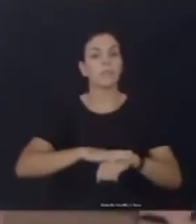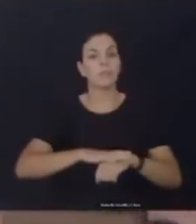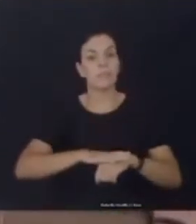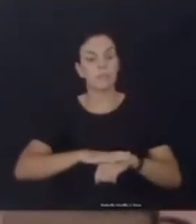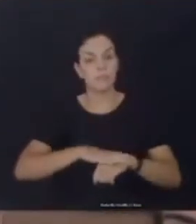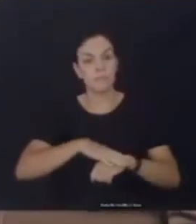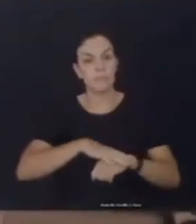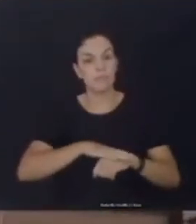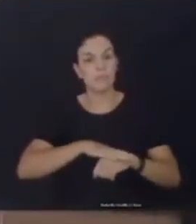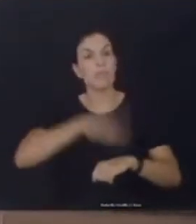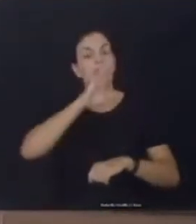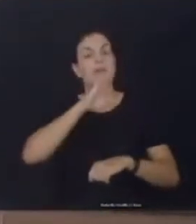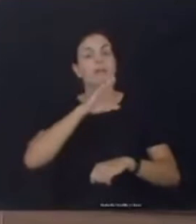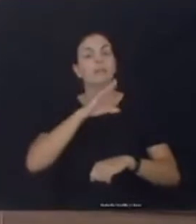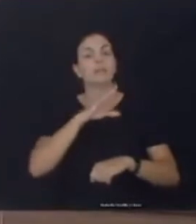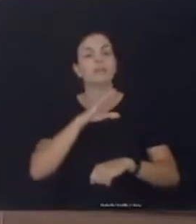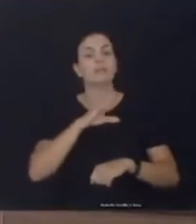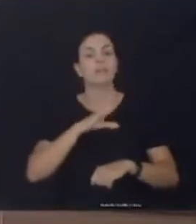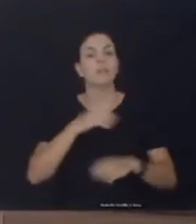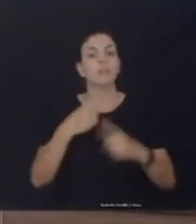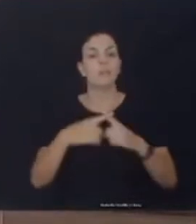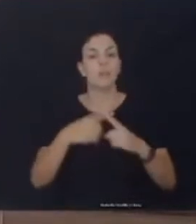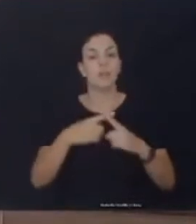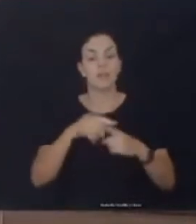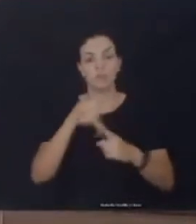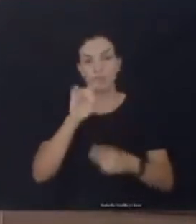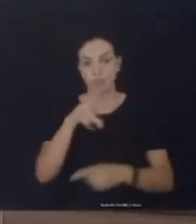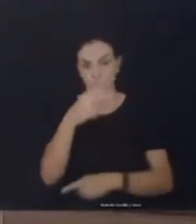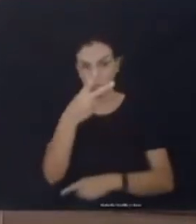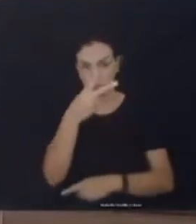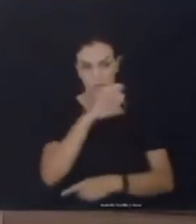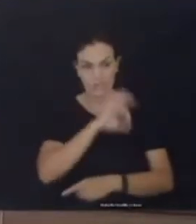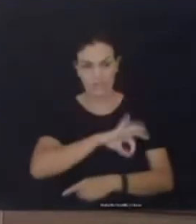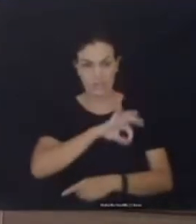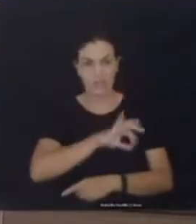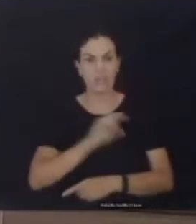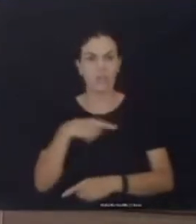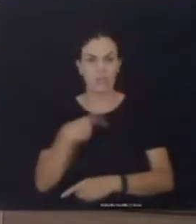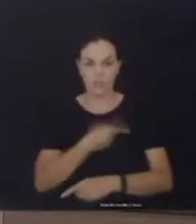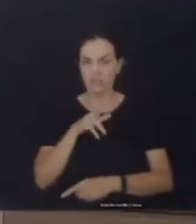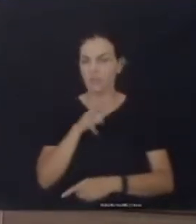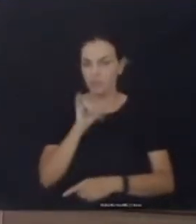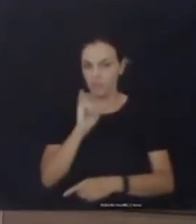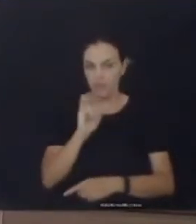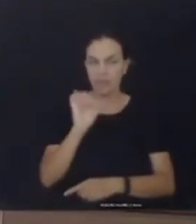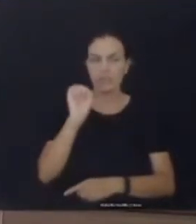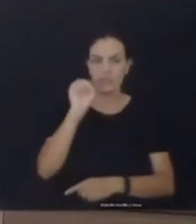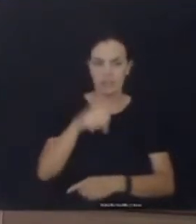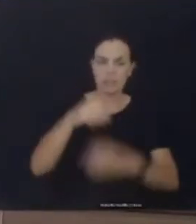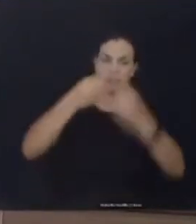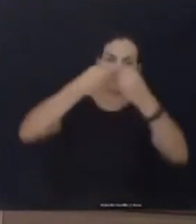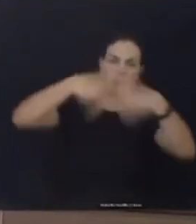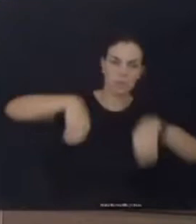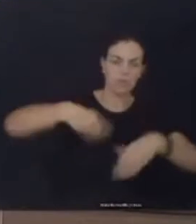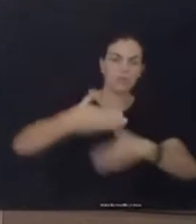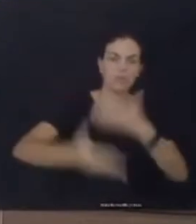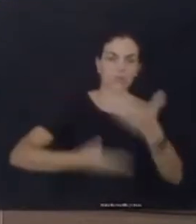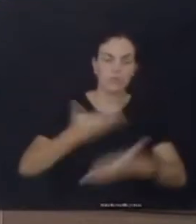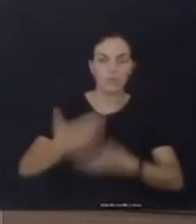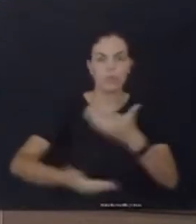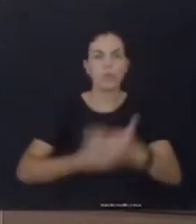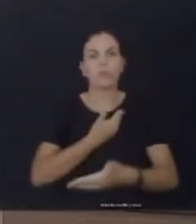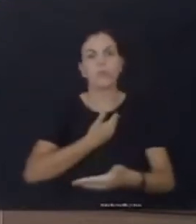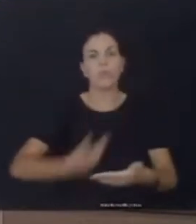2 salários. Porque se deixa a régua em 2 salários, nós vamos prejudicar os servidores públicos municipais de ensino